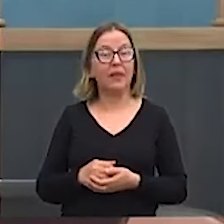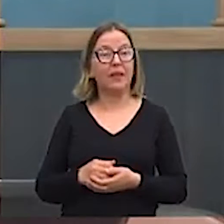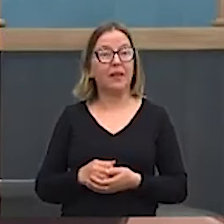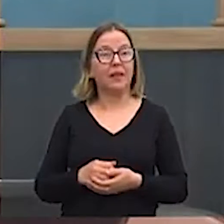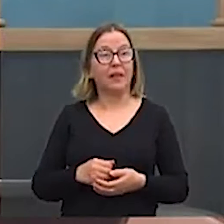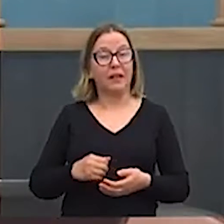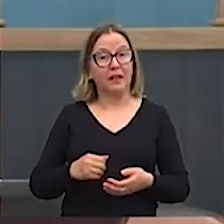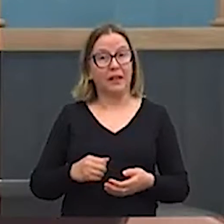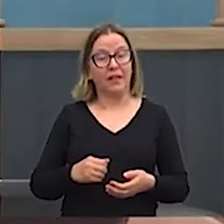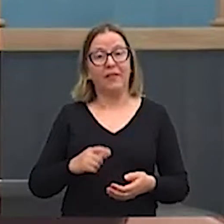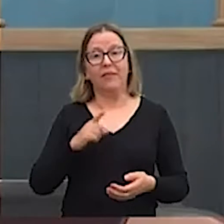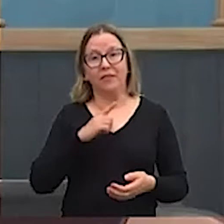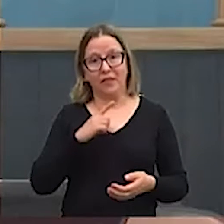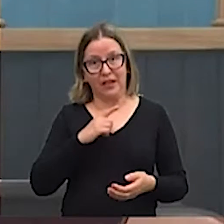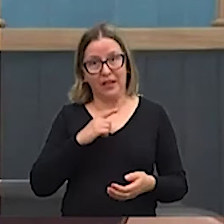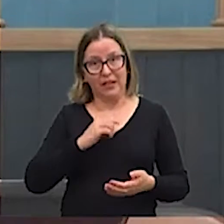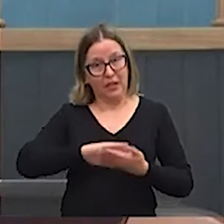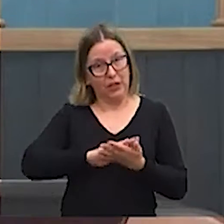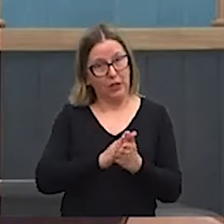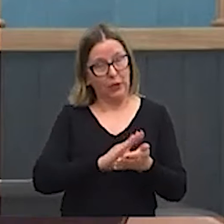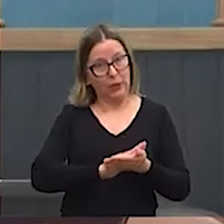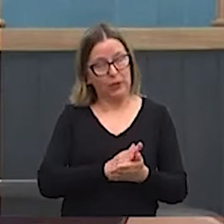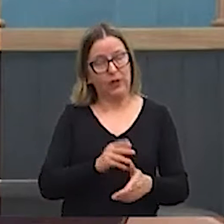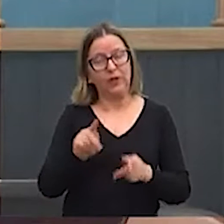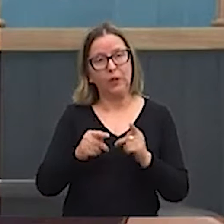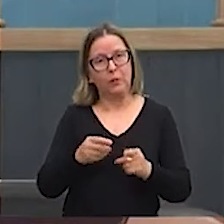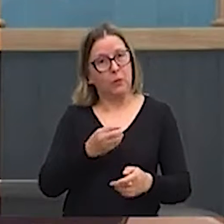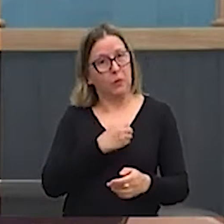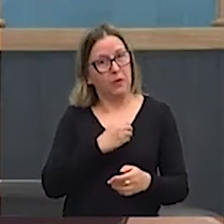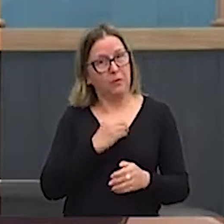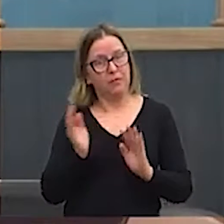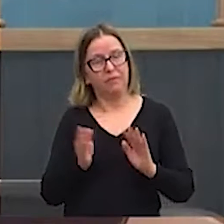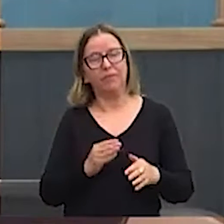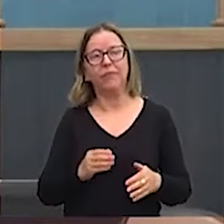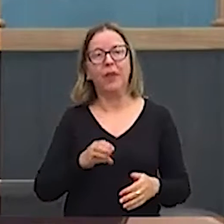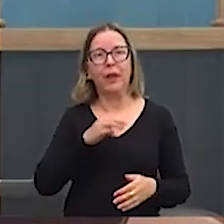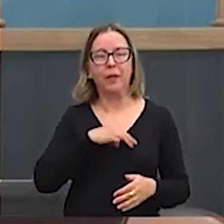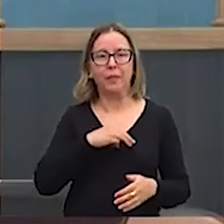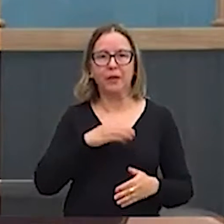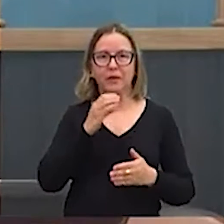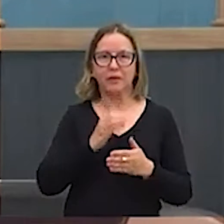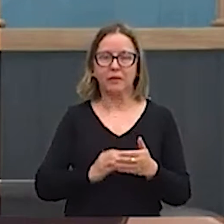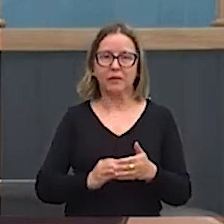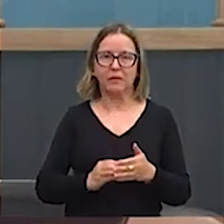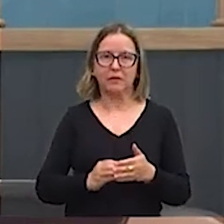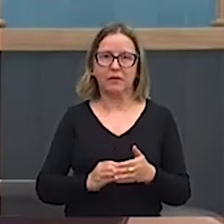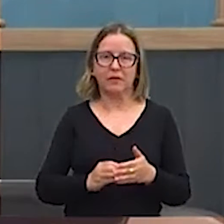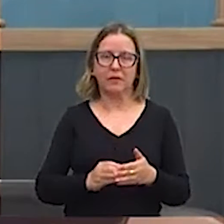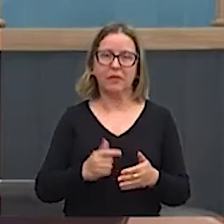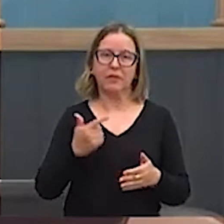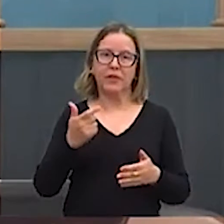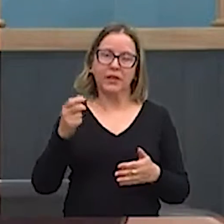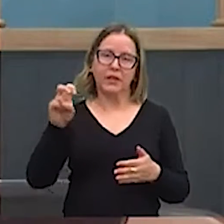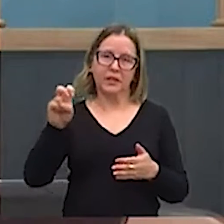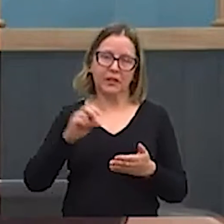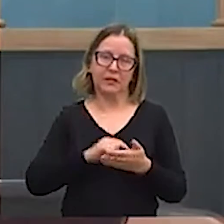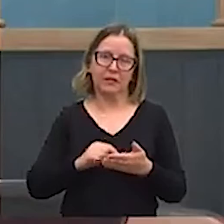olhada em Mateus, no capítulo 25, o verso 41. Mateus 25,